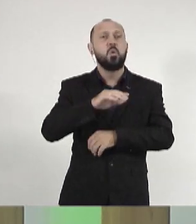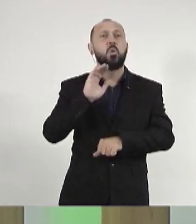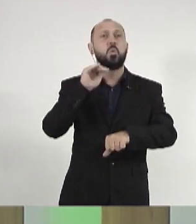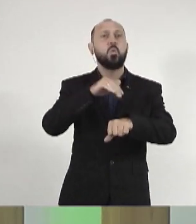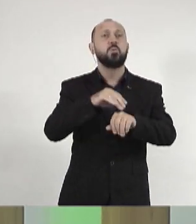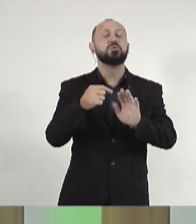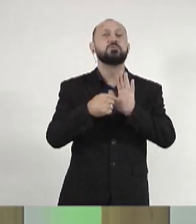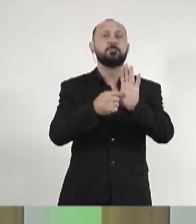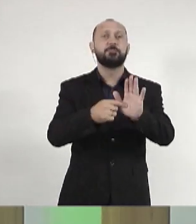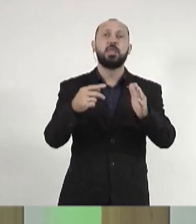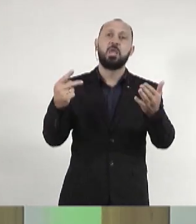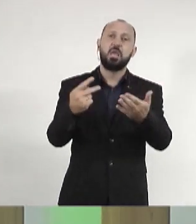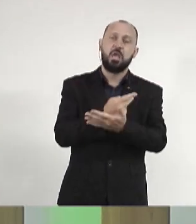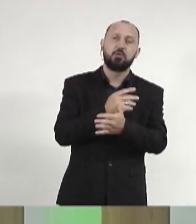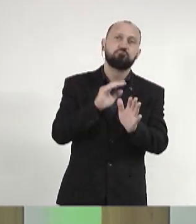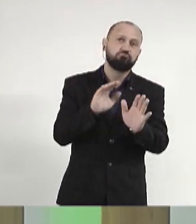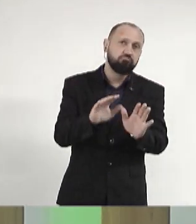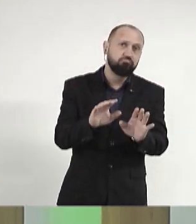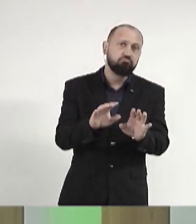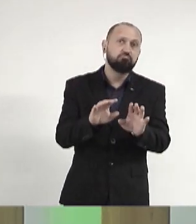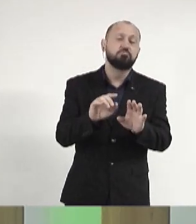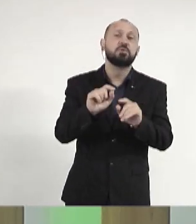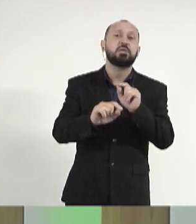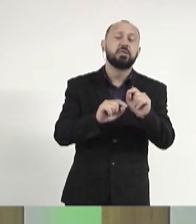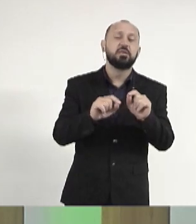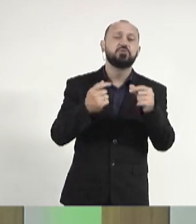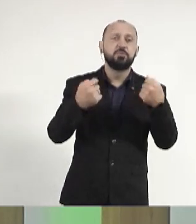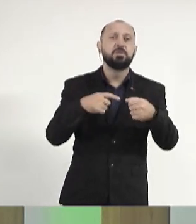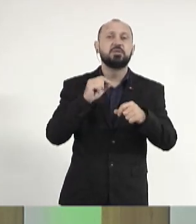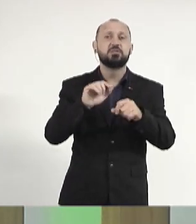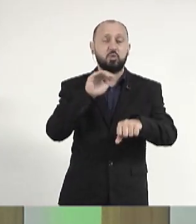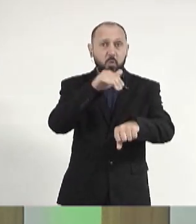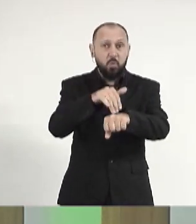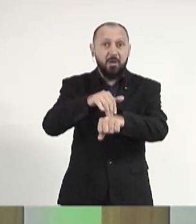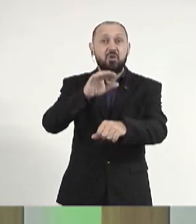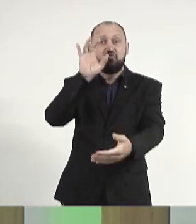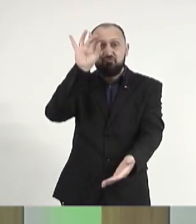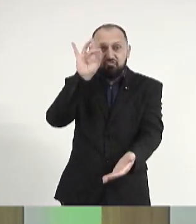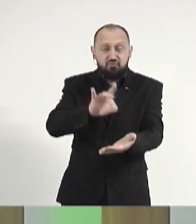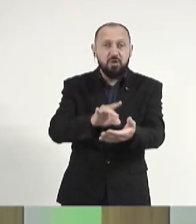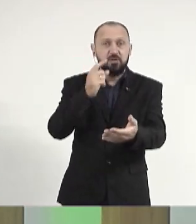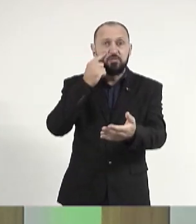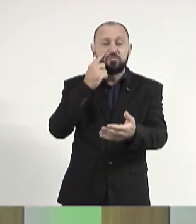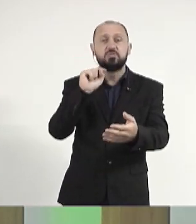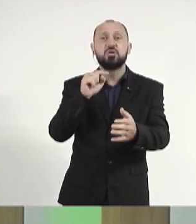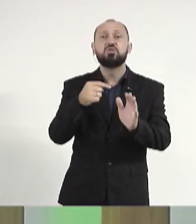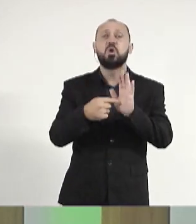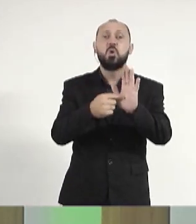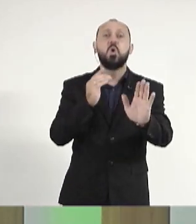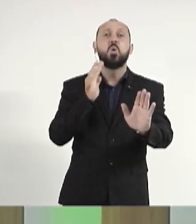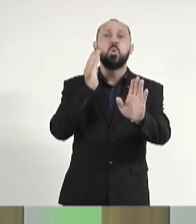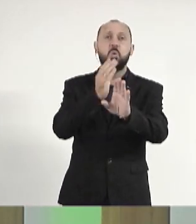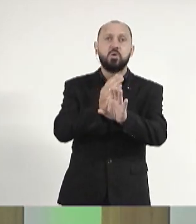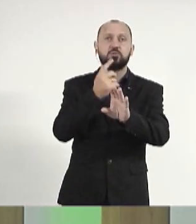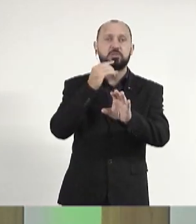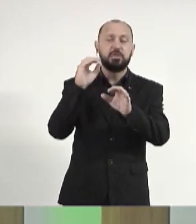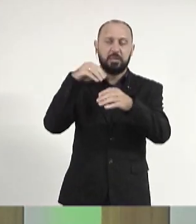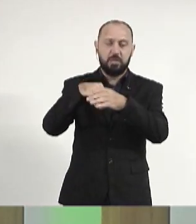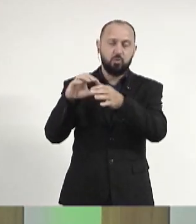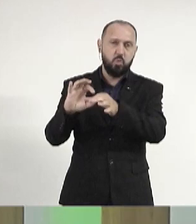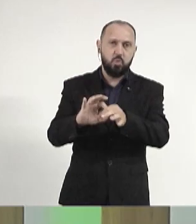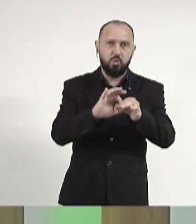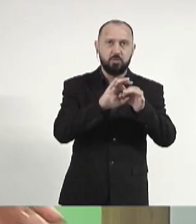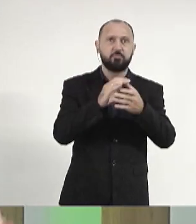seja apontado indistintivamente e que os culpados principais eles sejam apontados aí nesse